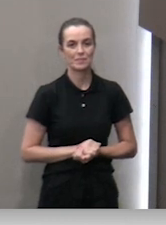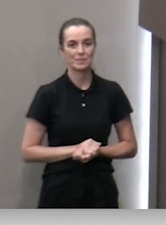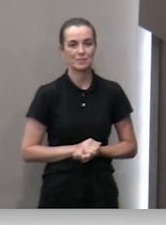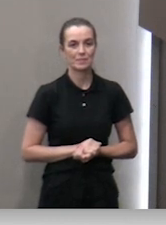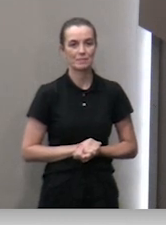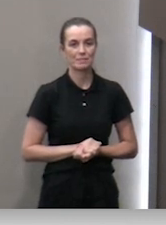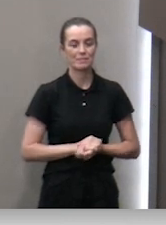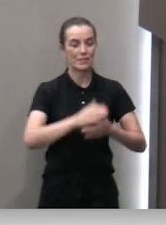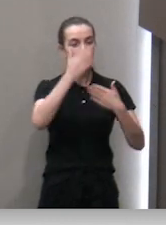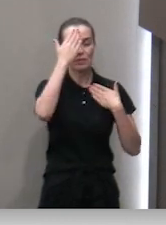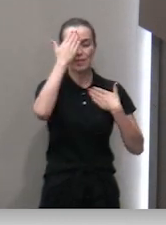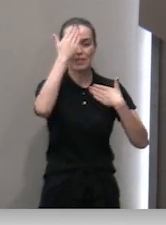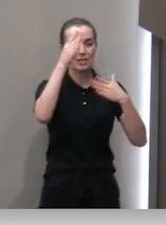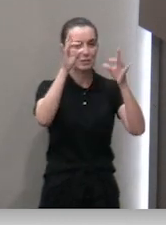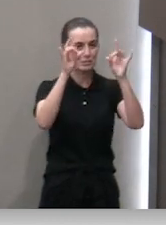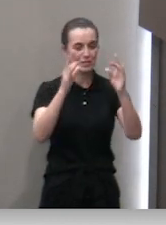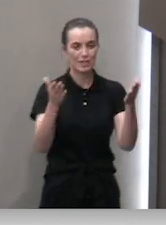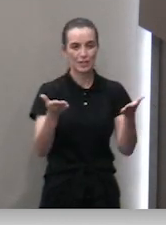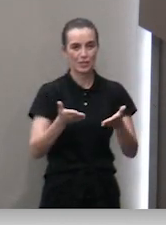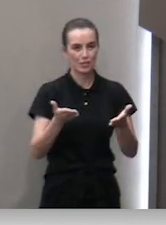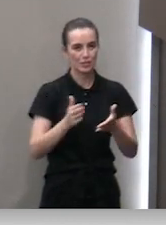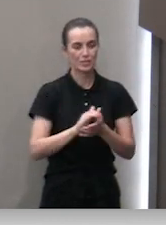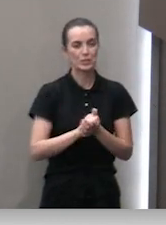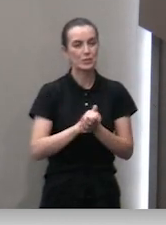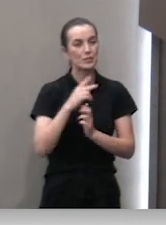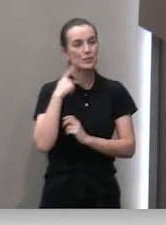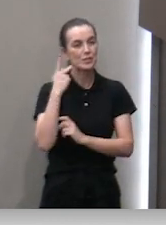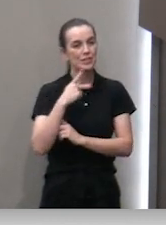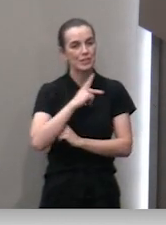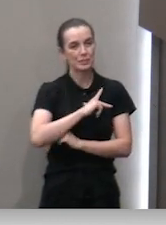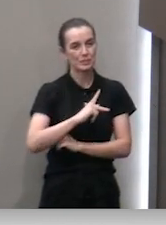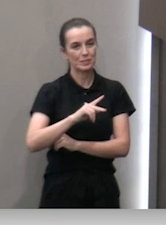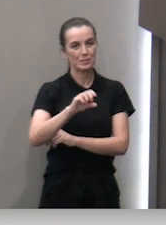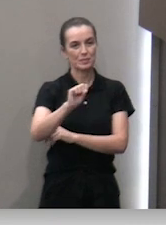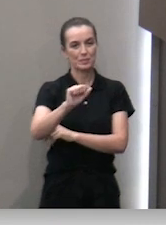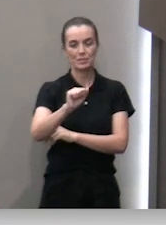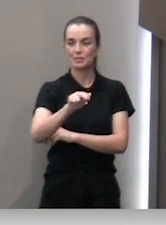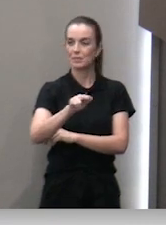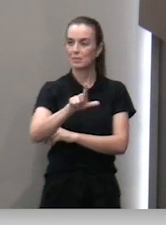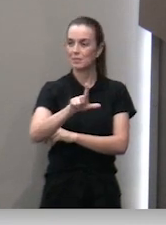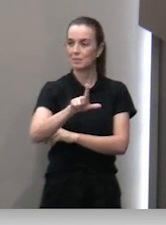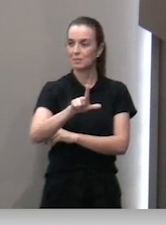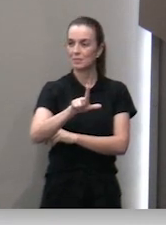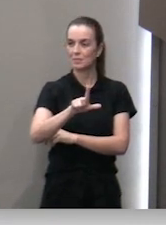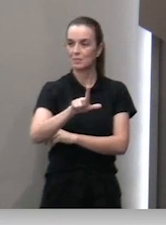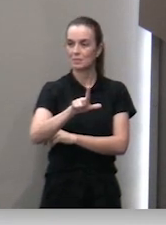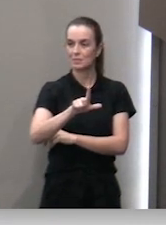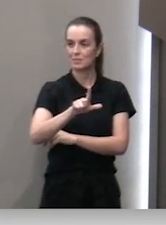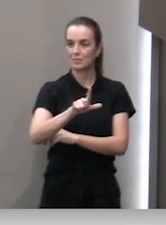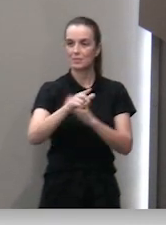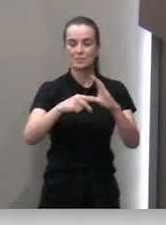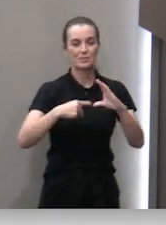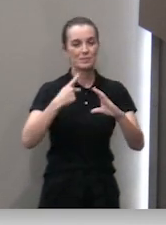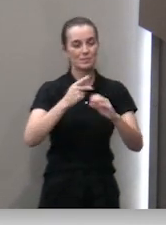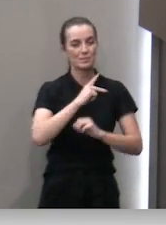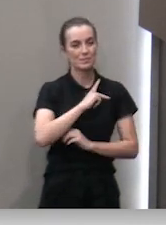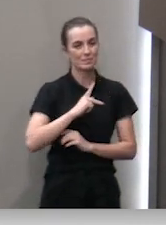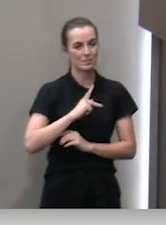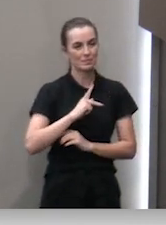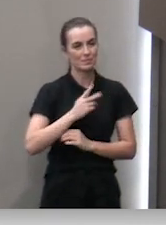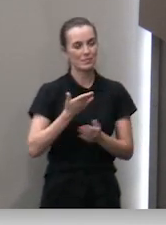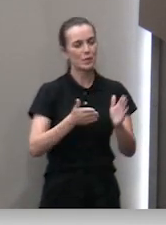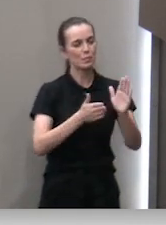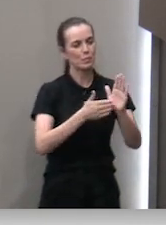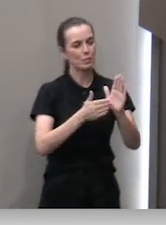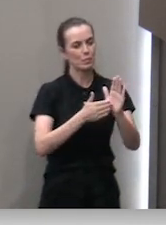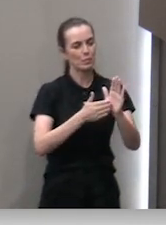Um agradecimento especial hoje ao vereador Saul Spinelli, presidente da Casa Legislativa, que propôs, em nome da